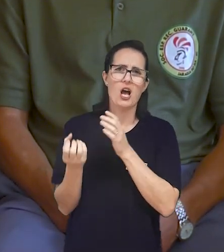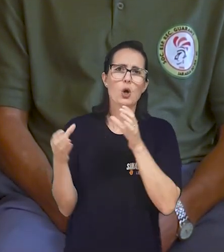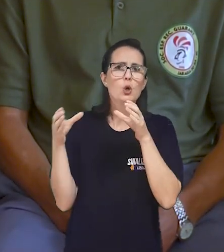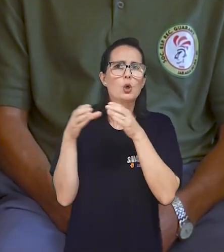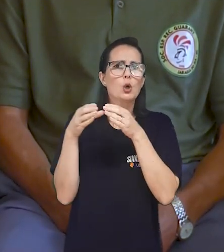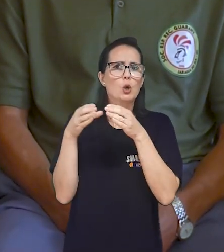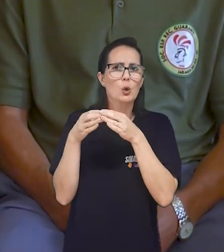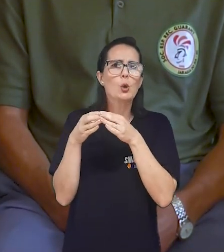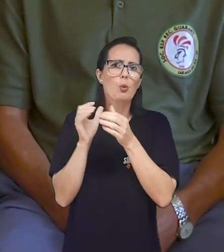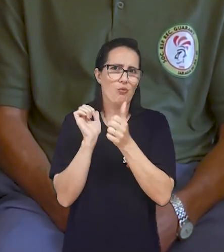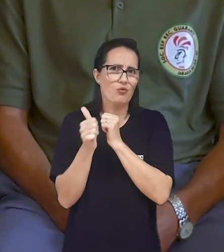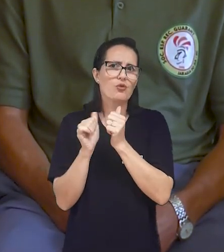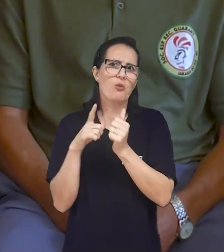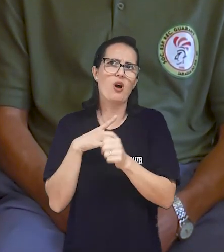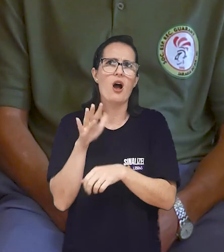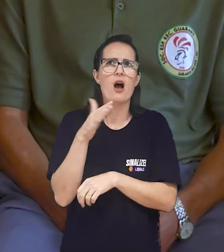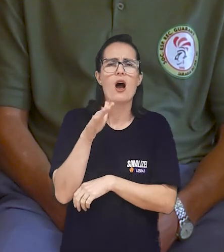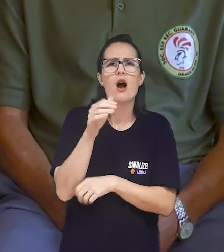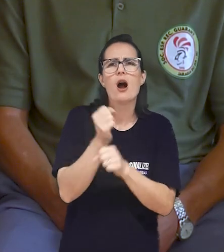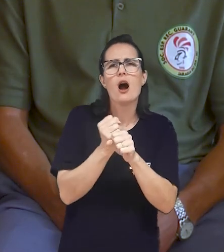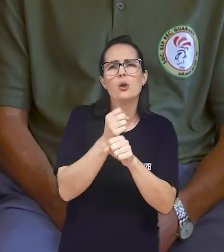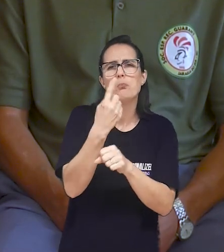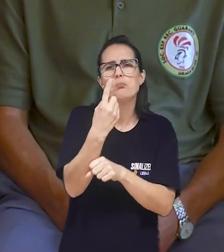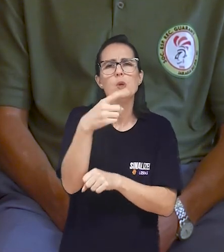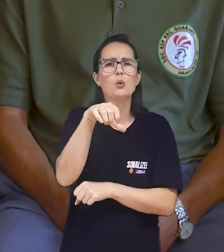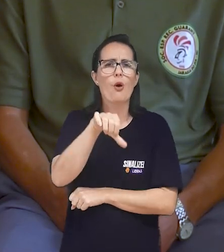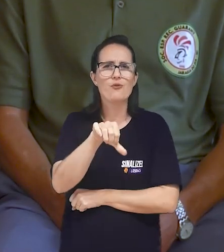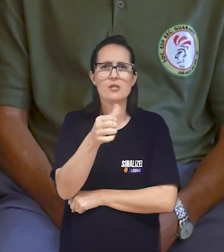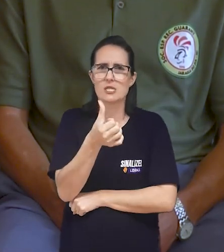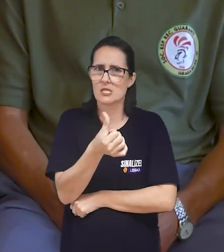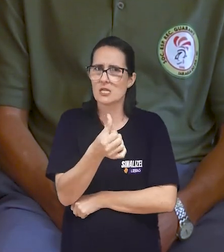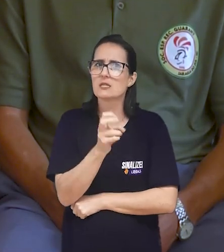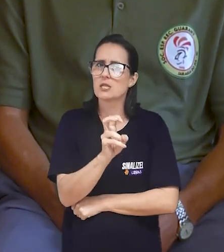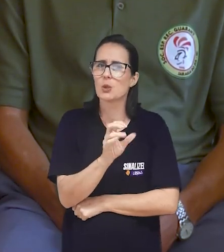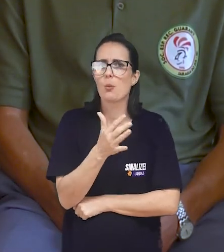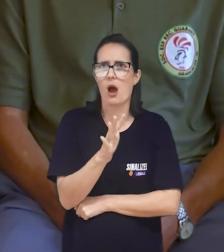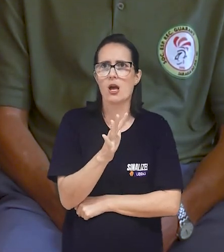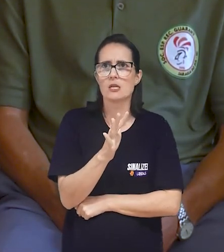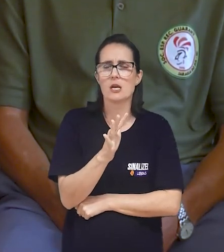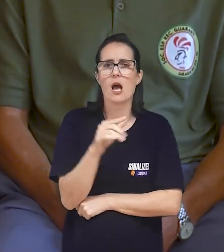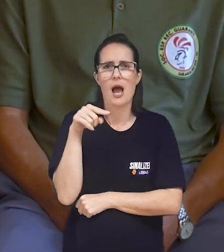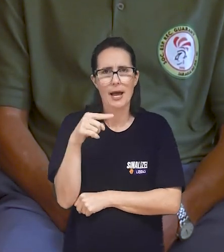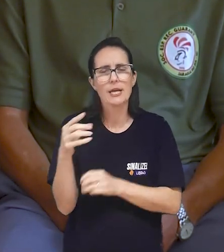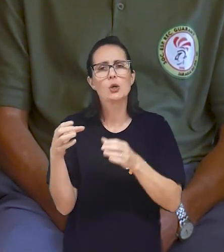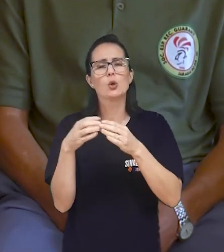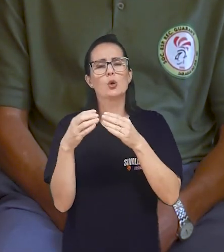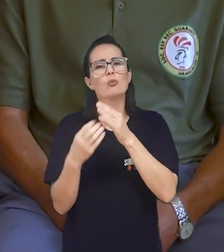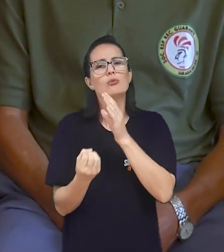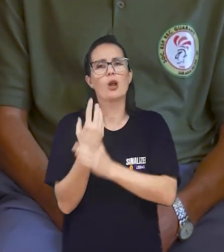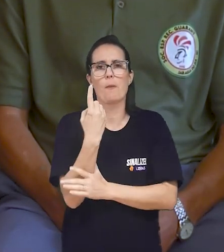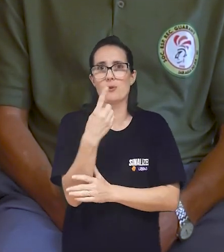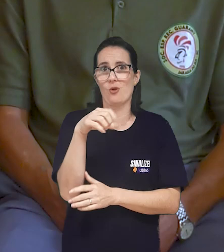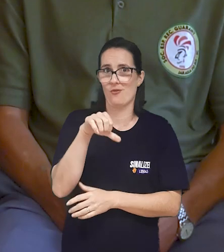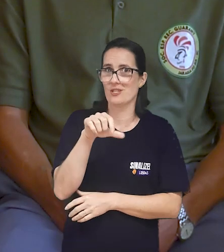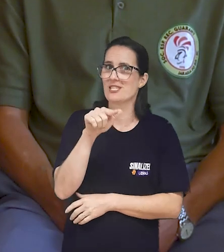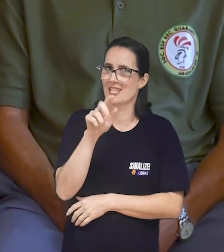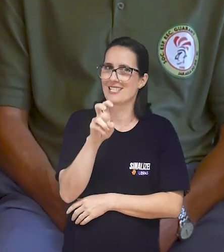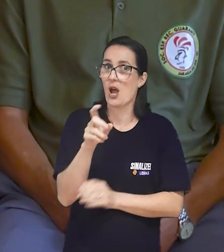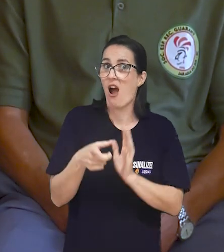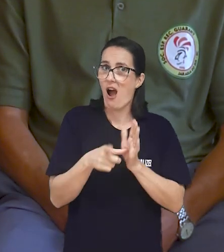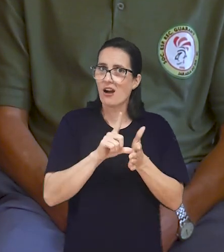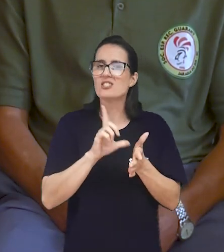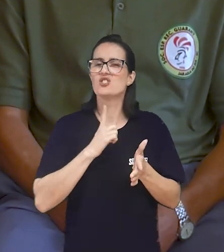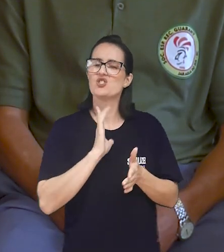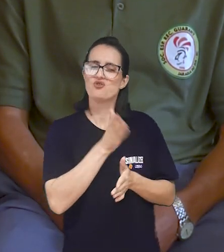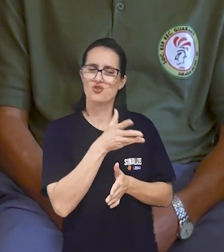da sociedade ser criada, diz que em torno dos anos de 1965, então a sociedade foi fundada em 75. Antes